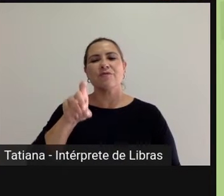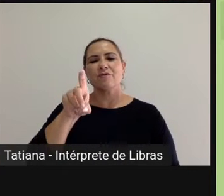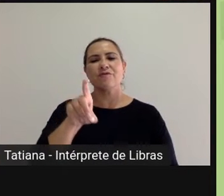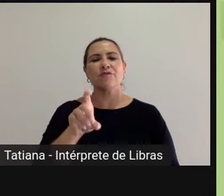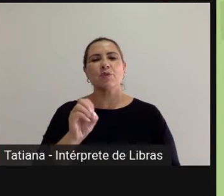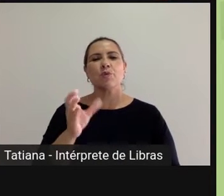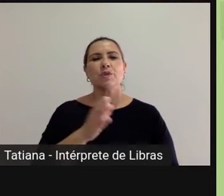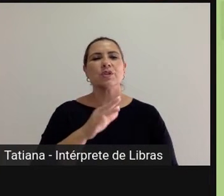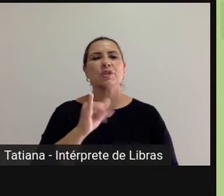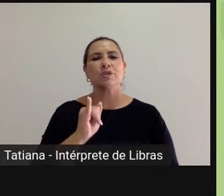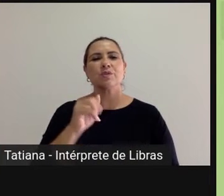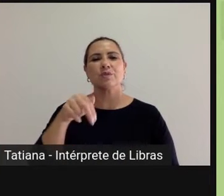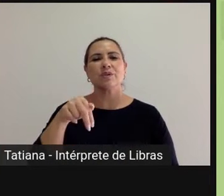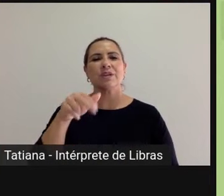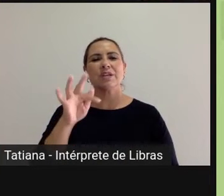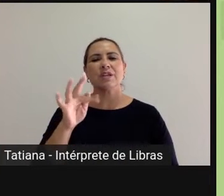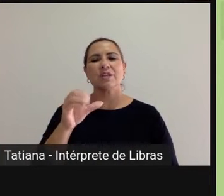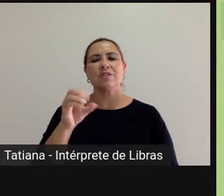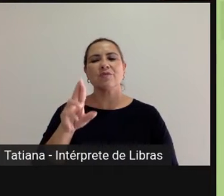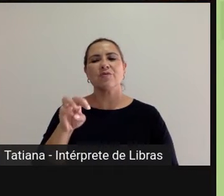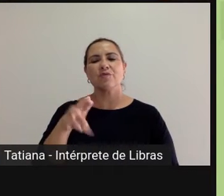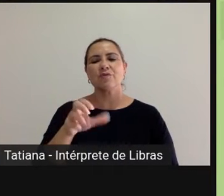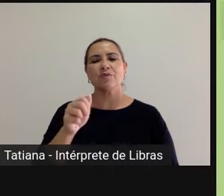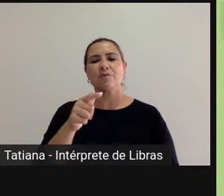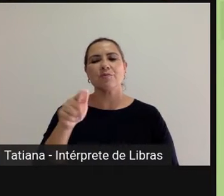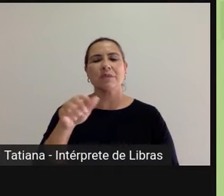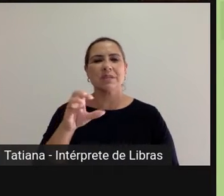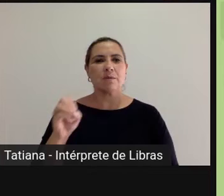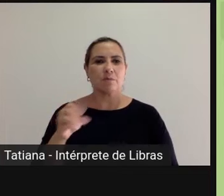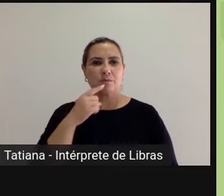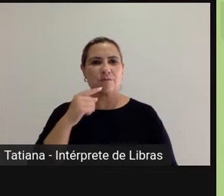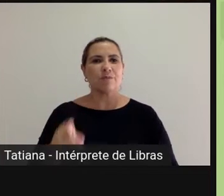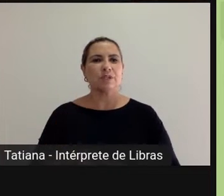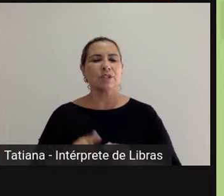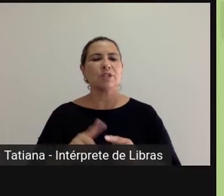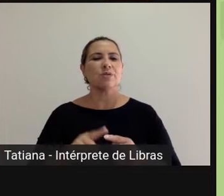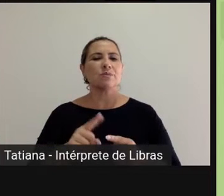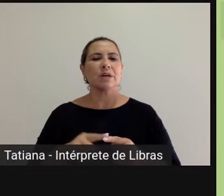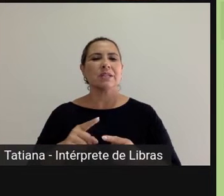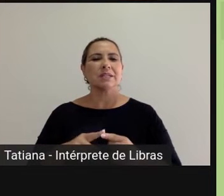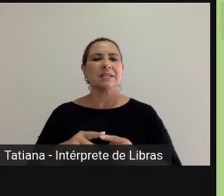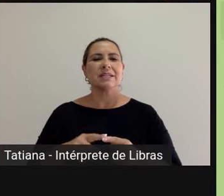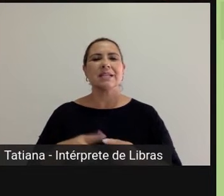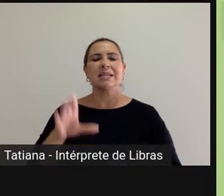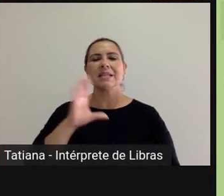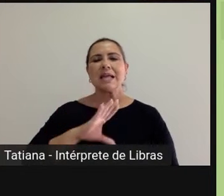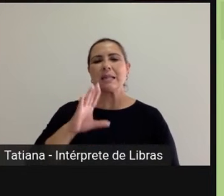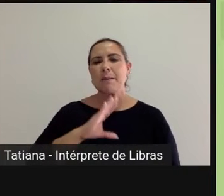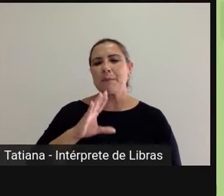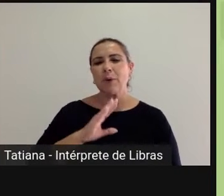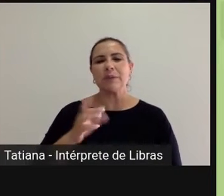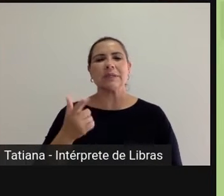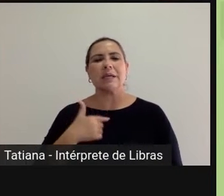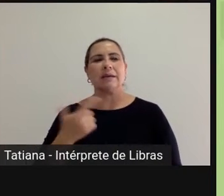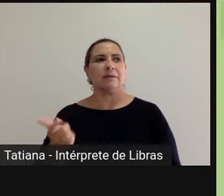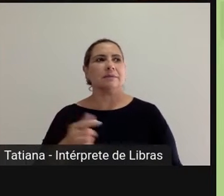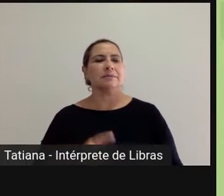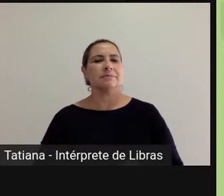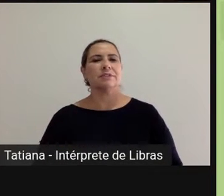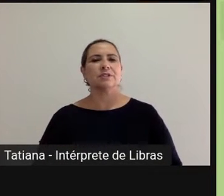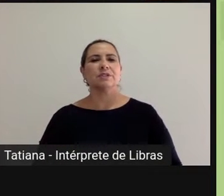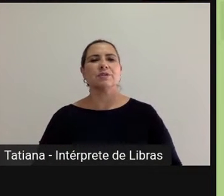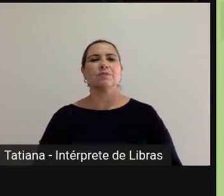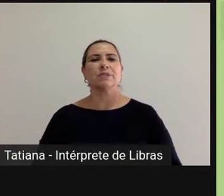que a gente chama de centro-norte para o Brasil, por exemplo, o conteúdo que existe em língua portuguesa na internet é mínimo, né? O nível